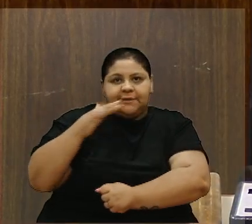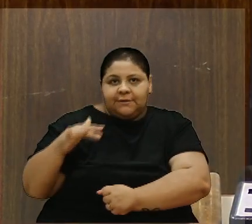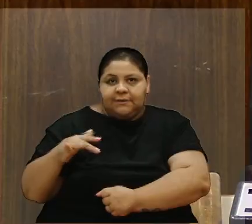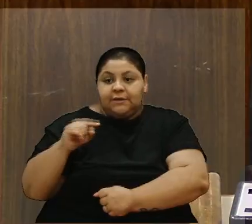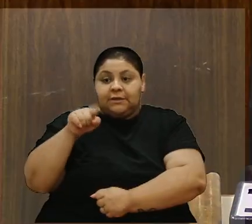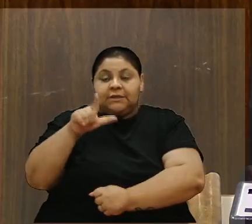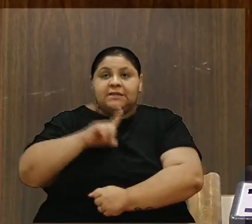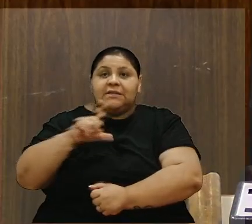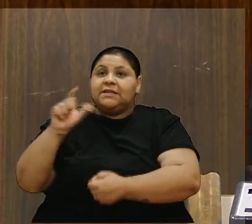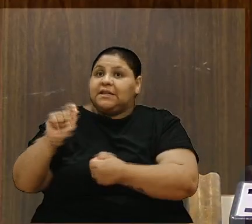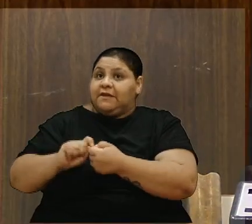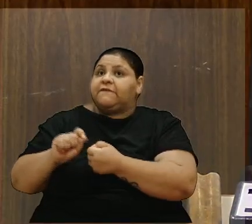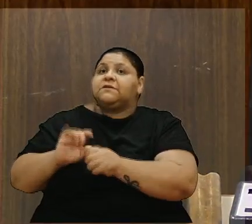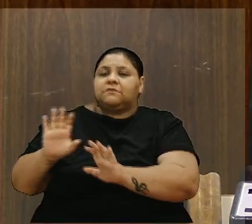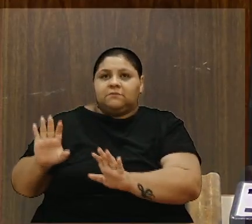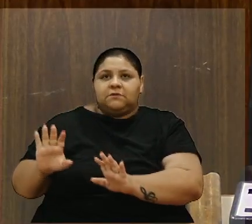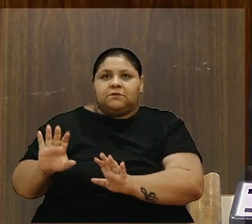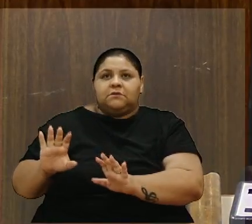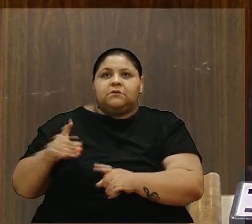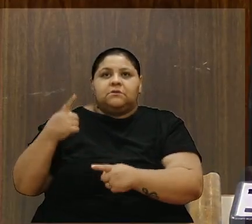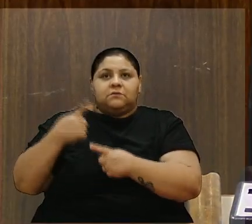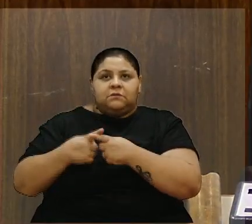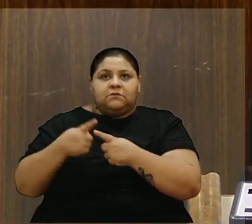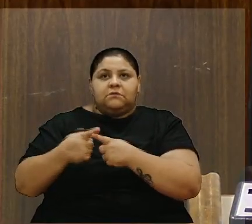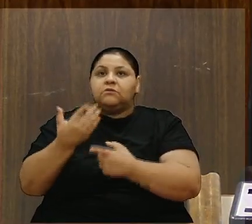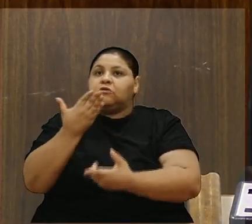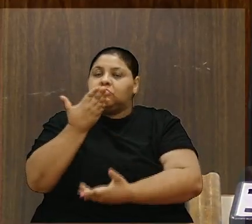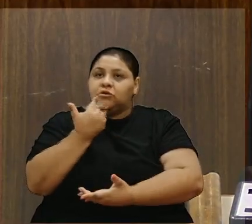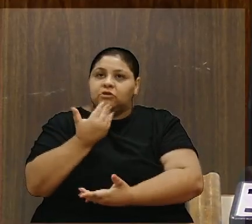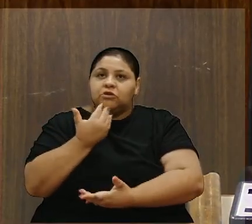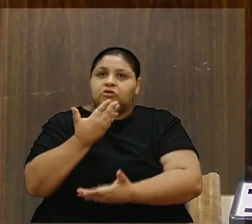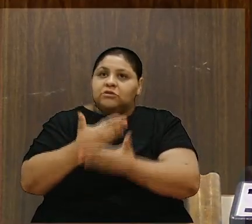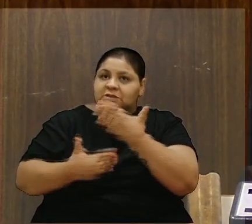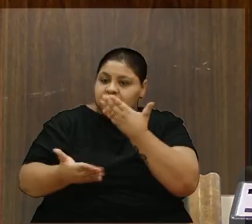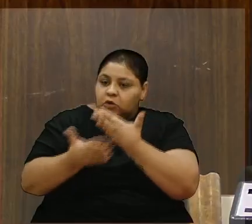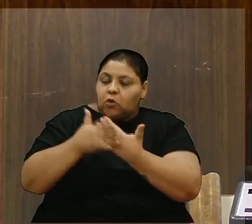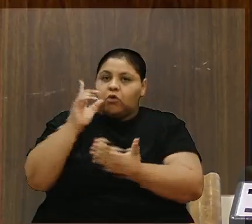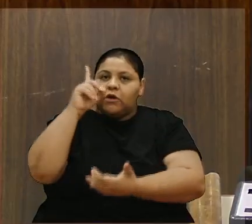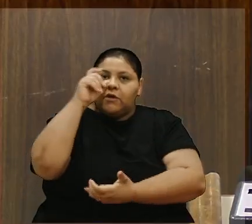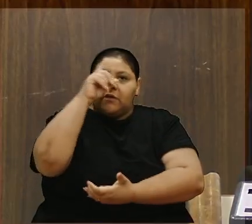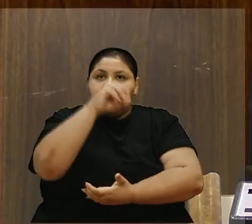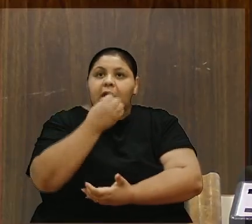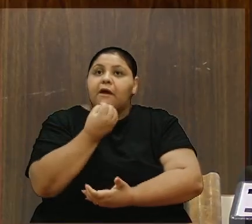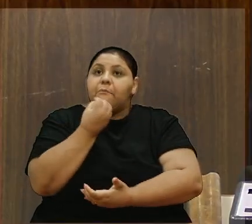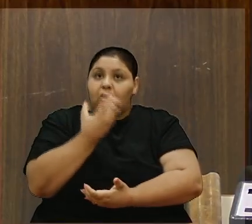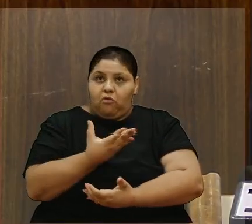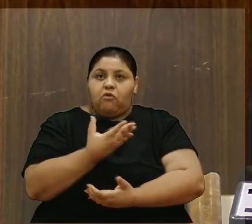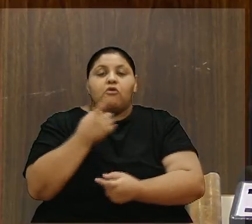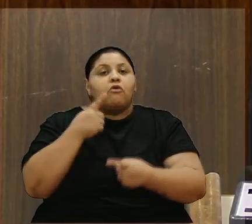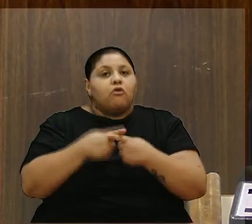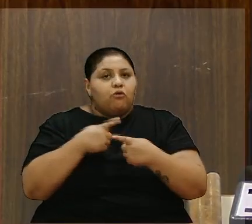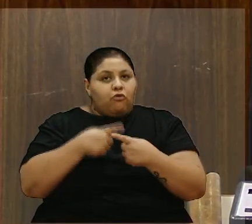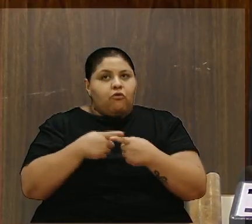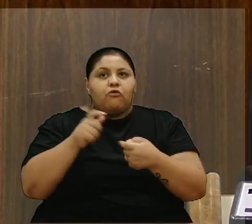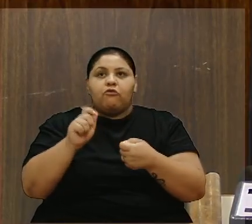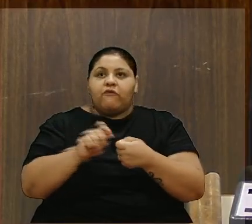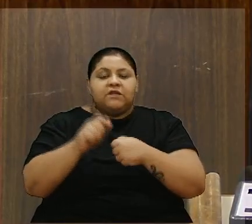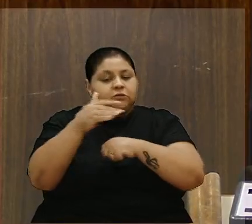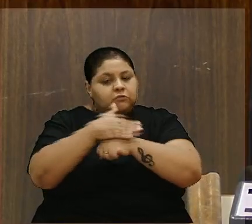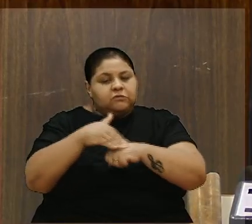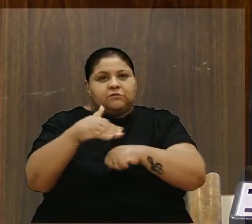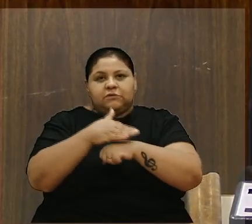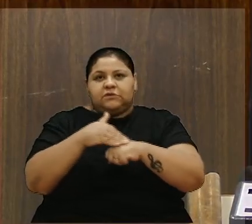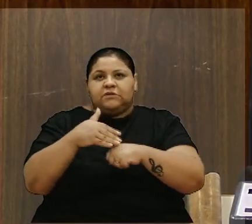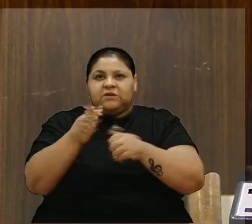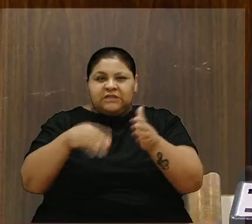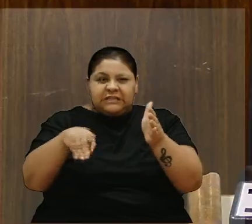ela tem que fazer, e ela faz. Porque a nossa comida, com todas as dificuldades, é boa, porque as gurias fazem com carinho. E